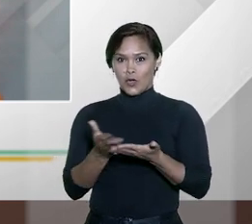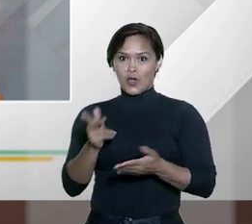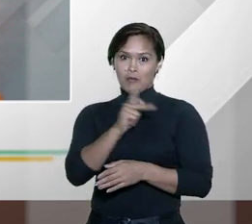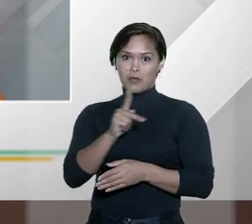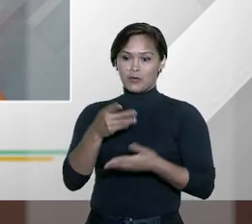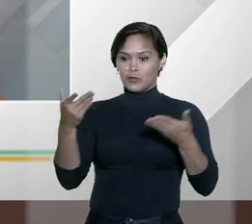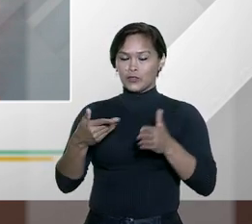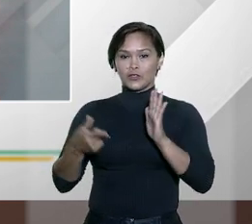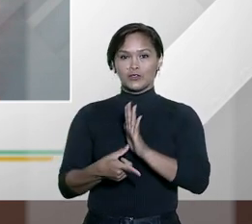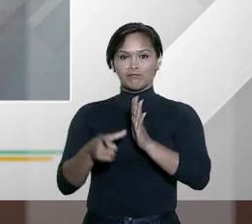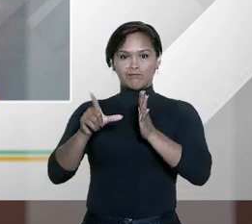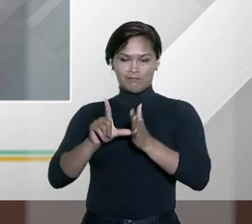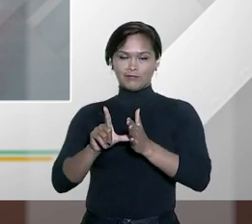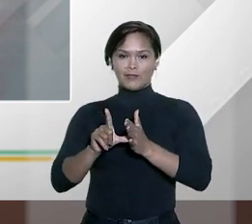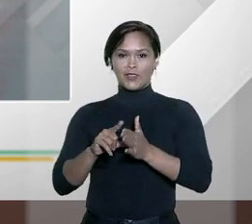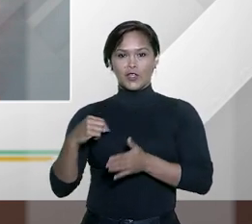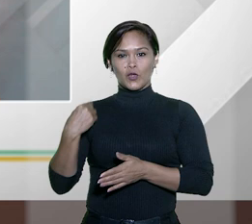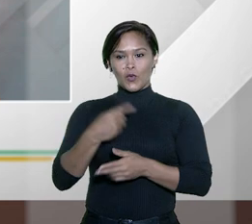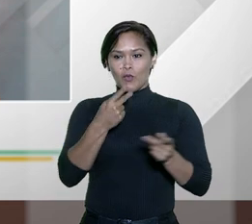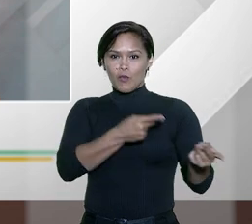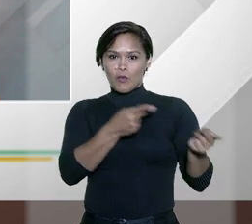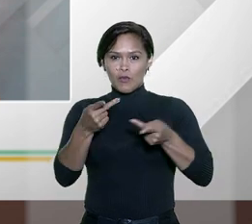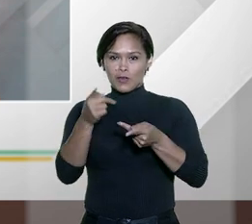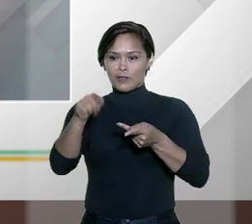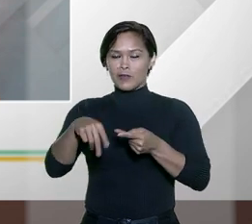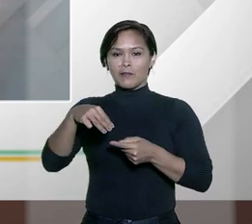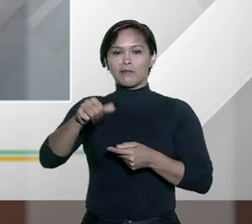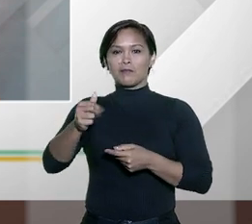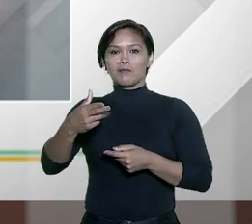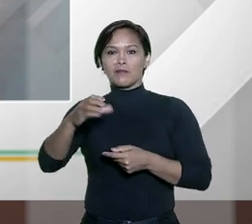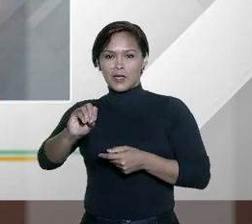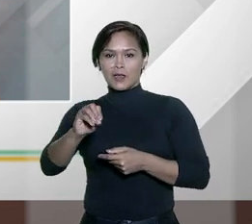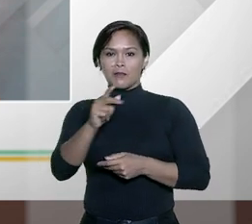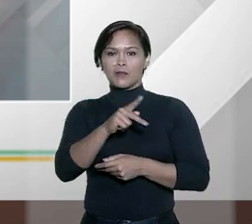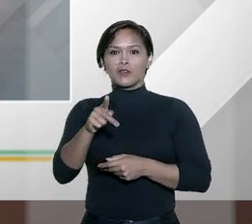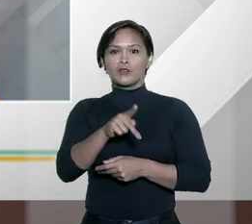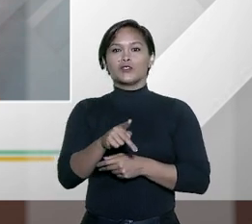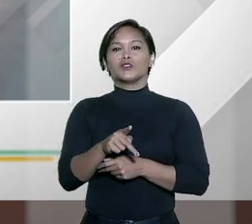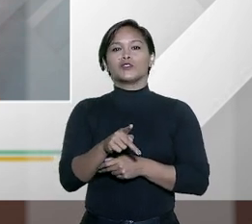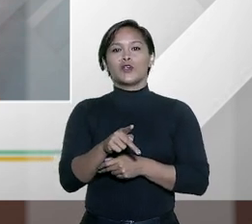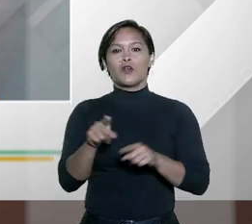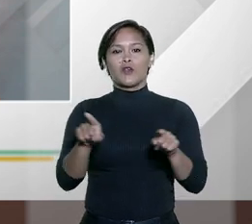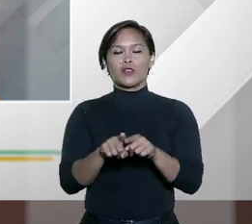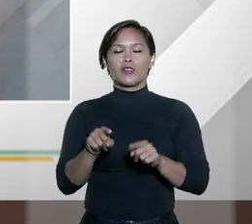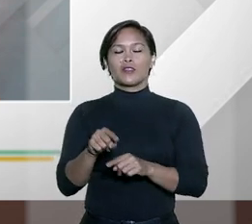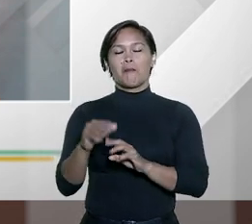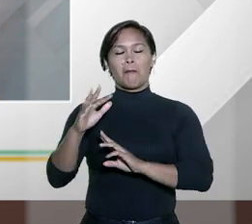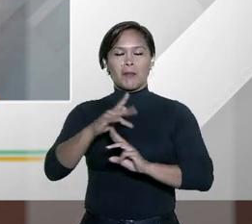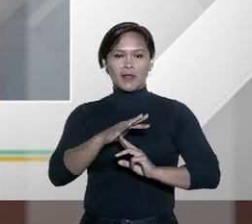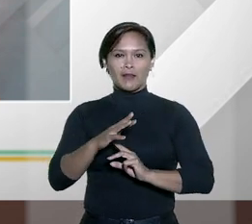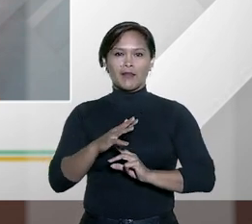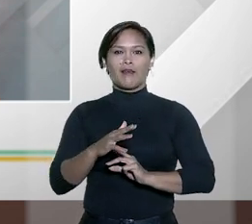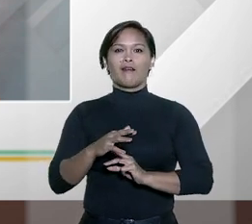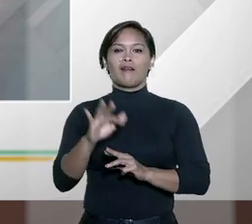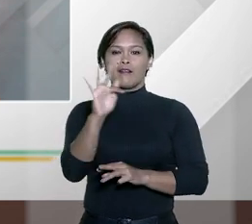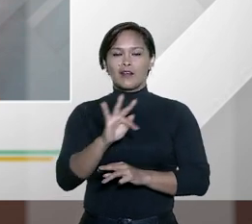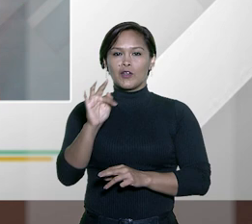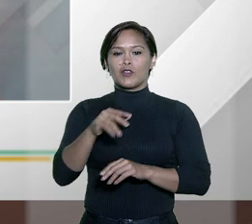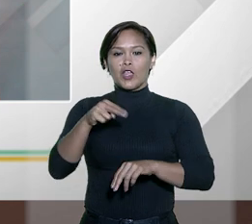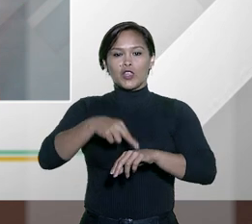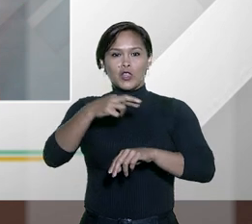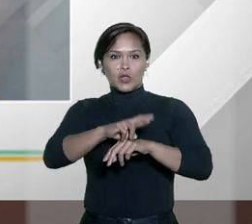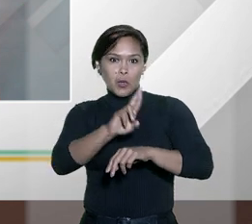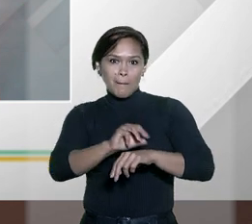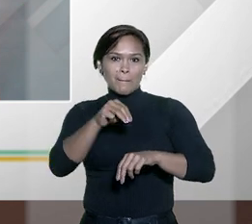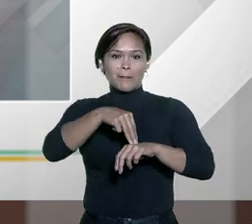Como o professor Antônio antecipou, nosso outro convidado é Marco Seral, professor da Universidade Federal do Paraná, doutor e mestre